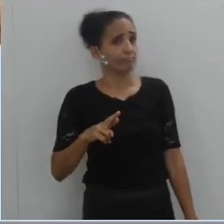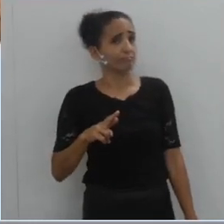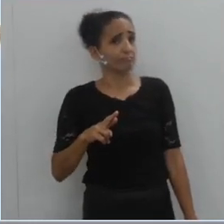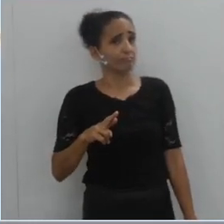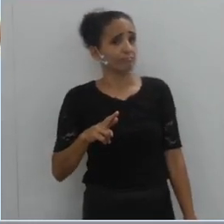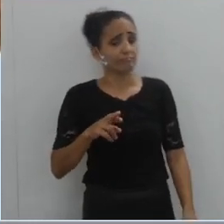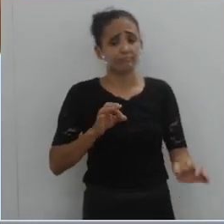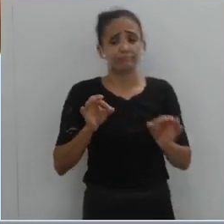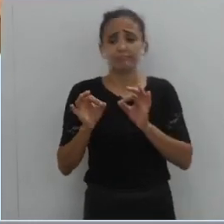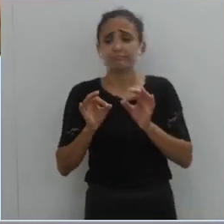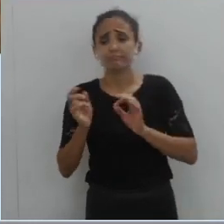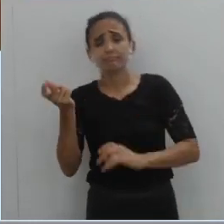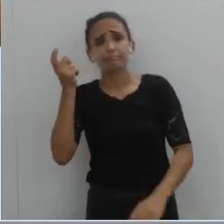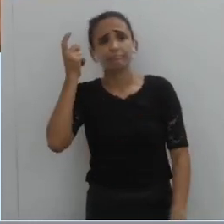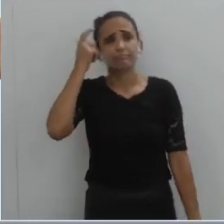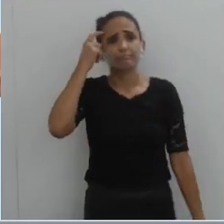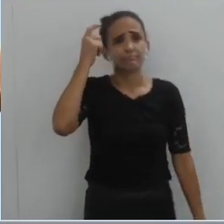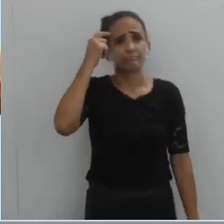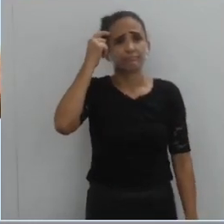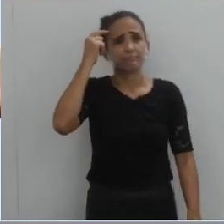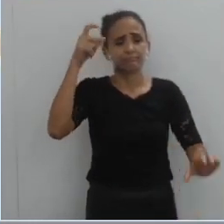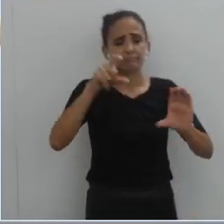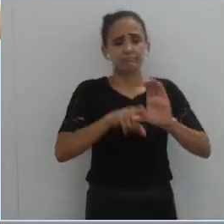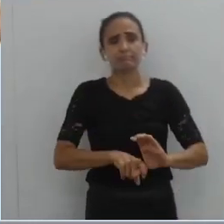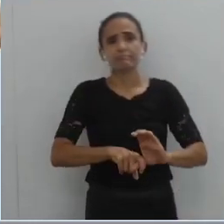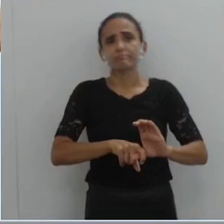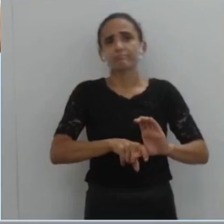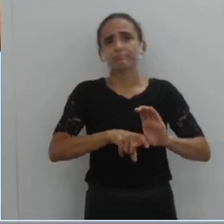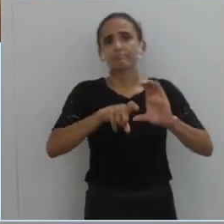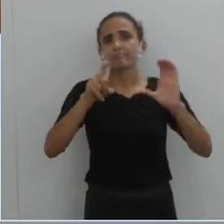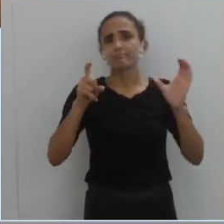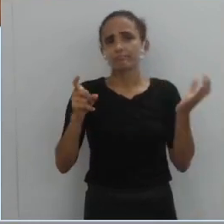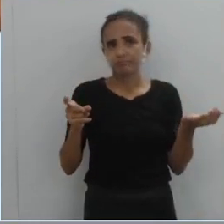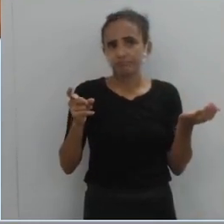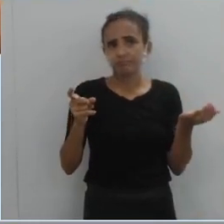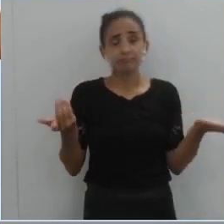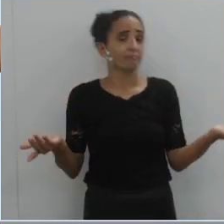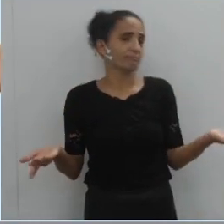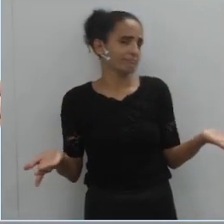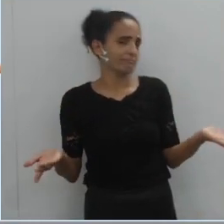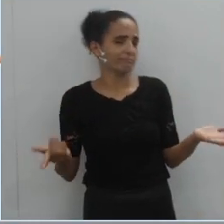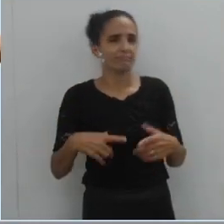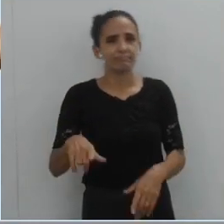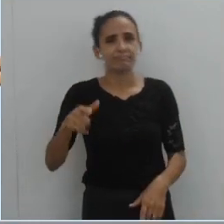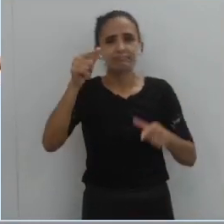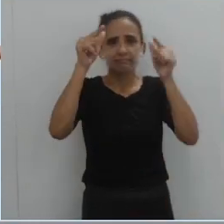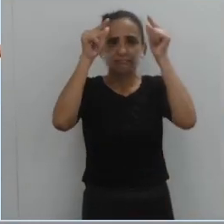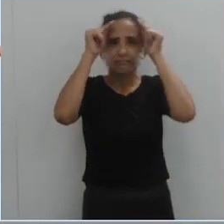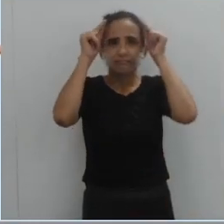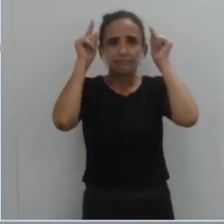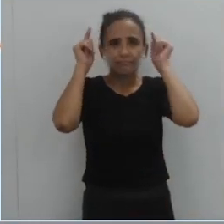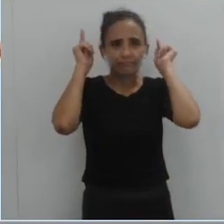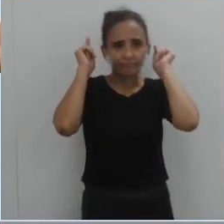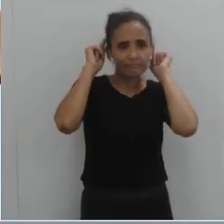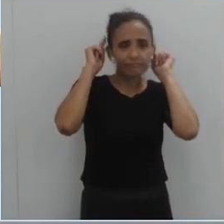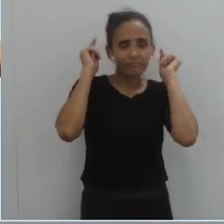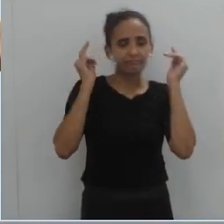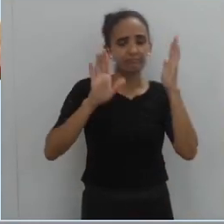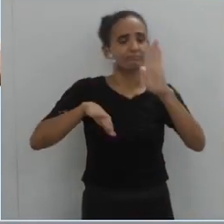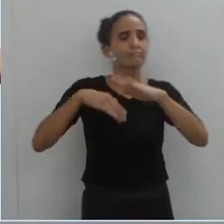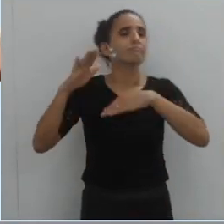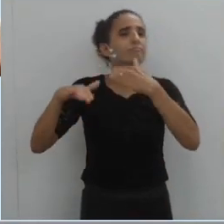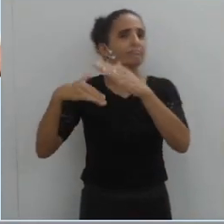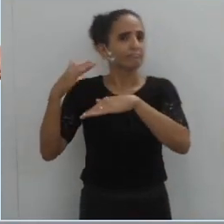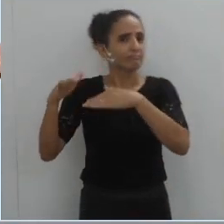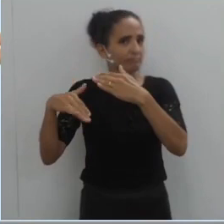de pensar da democracia, né? A Grécia é o berço da democracia, né? Claro que, obviamente,